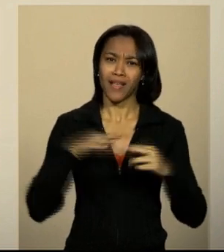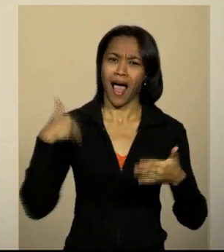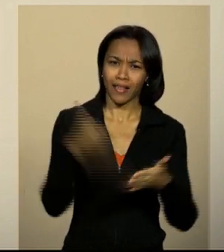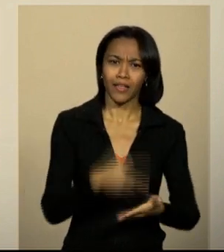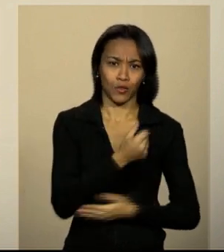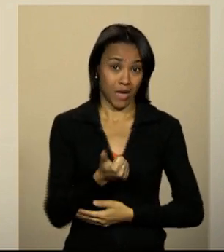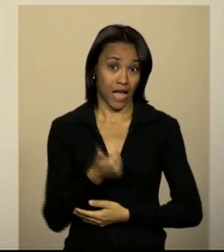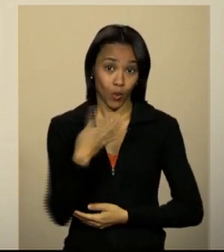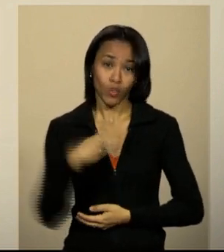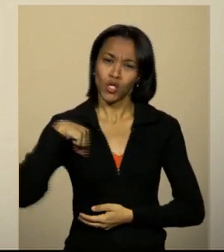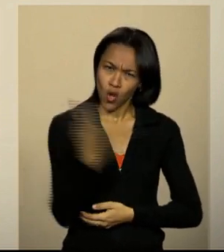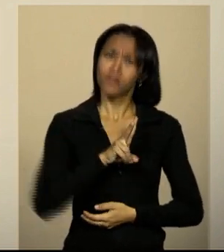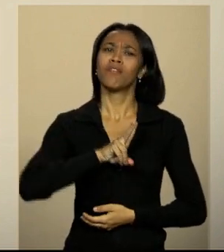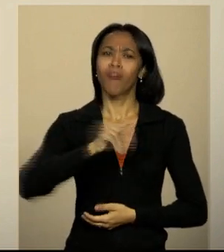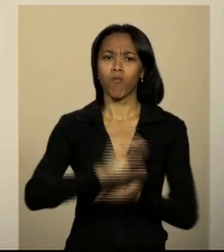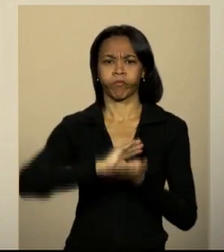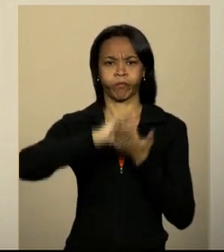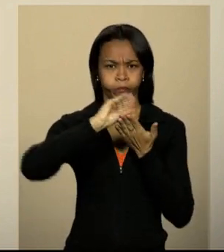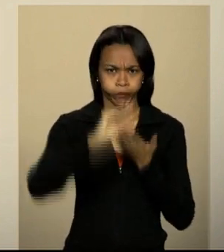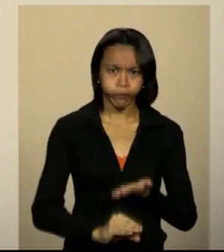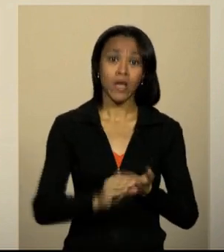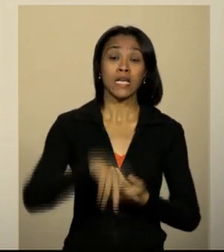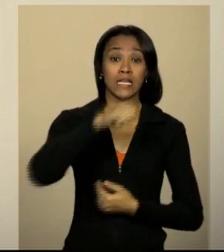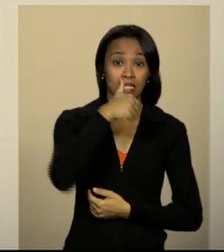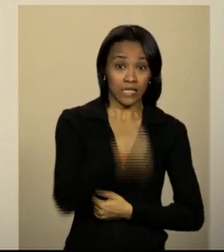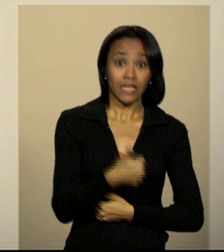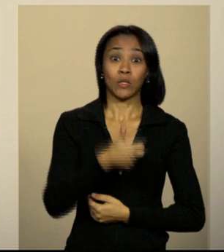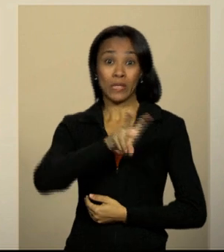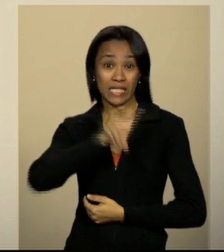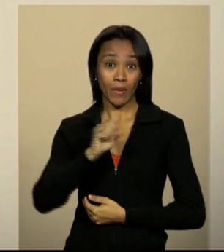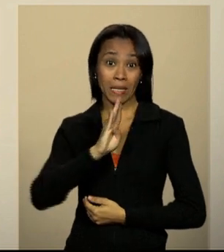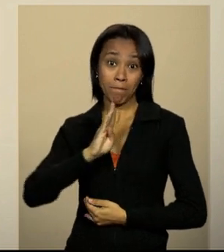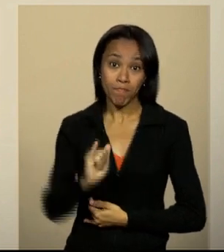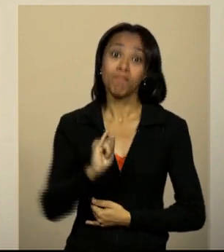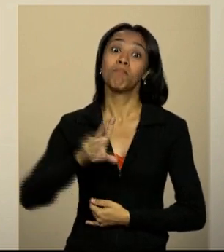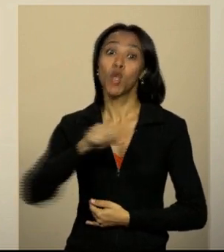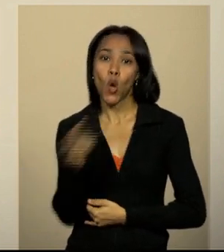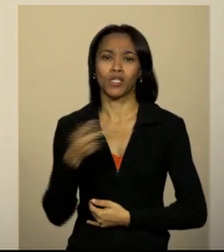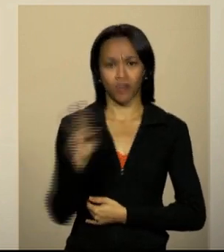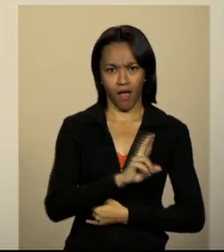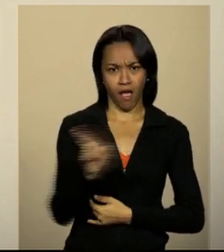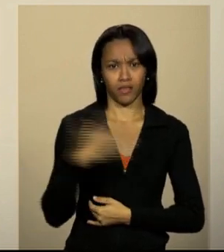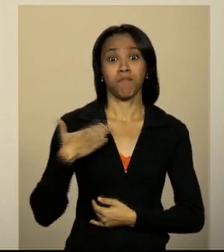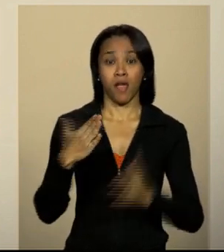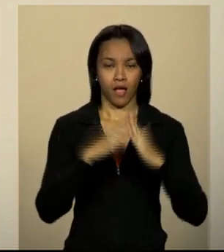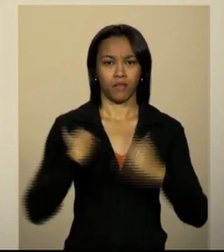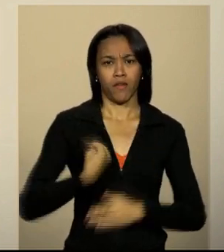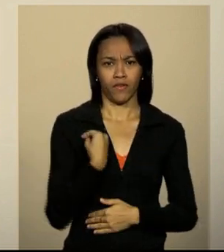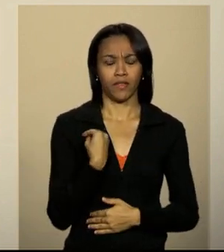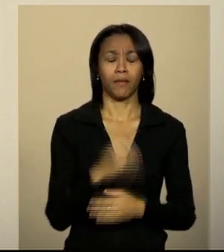2014 nós vamos investir 150 bilhões de reais no Minha Casa Minha Vida